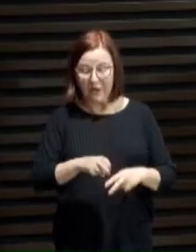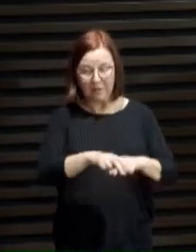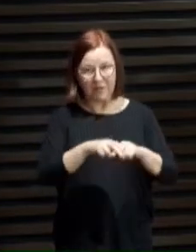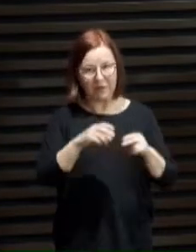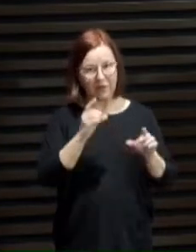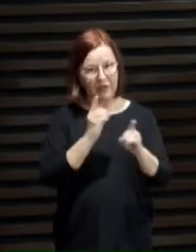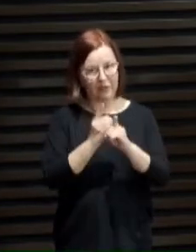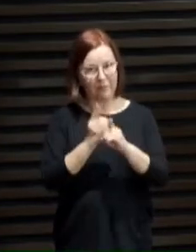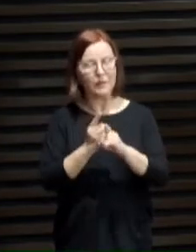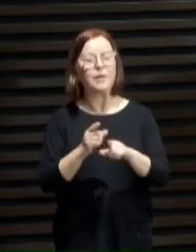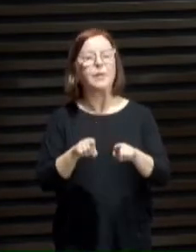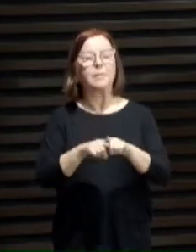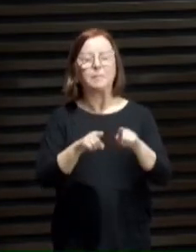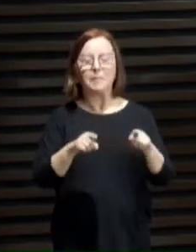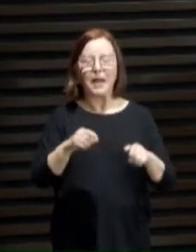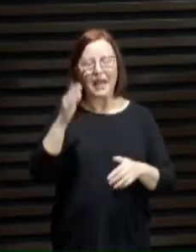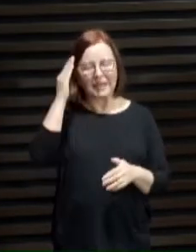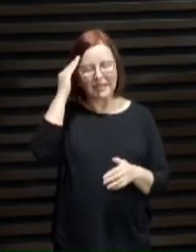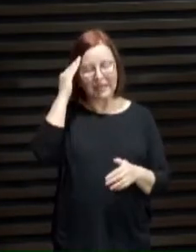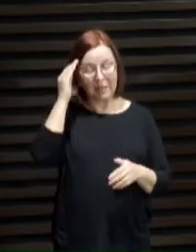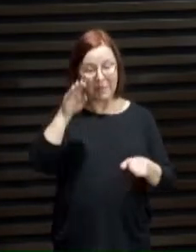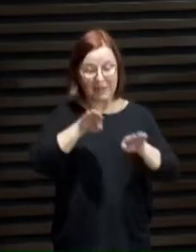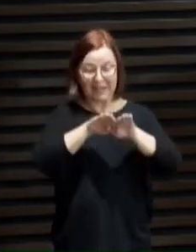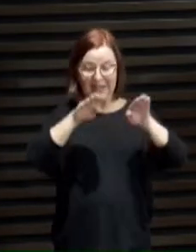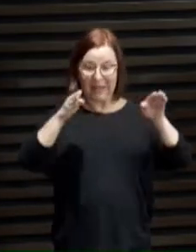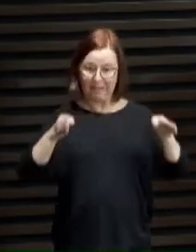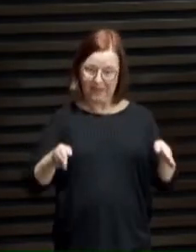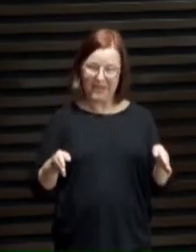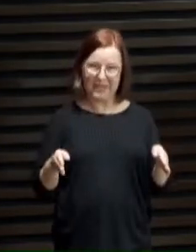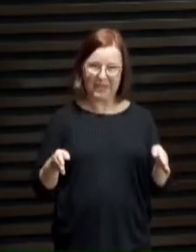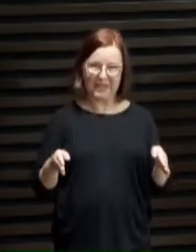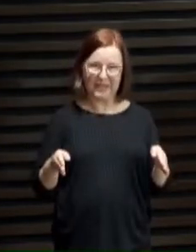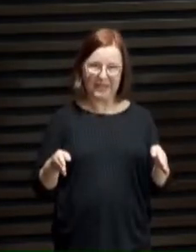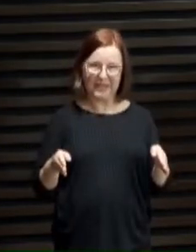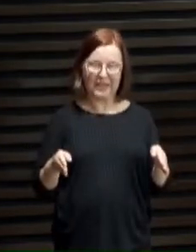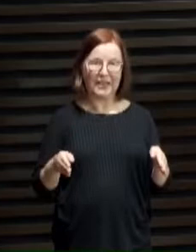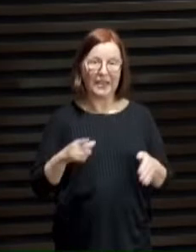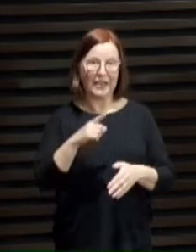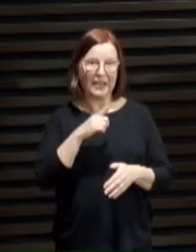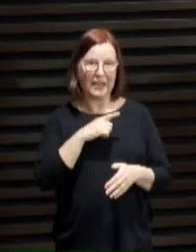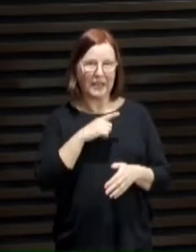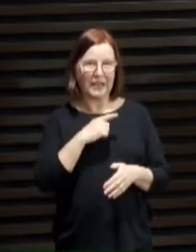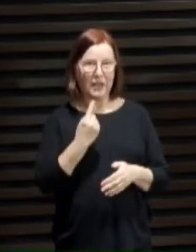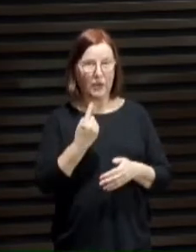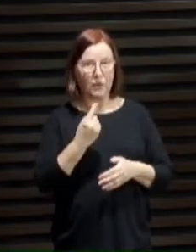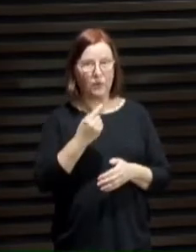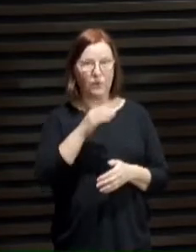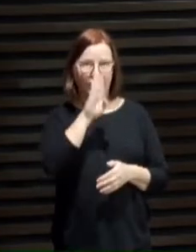de que aquela mesa está marcada pela presença de um traidor.